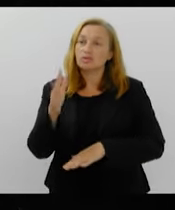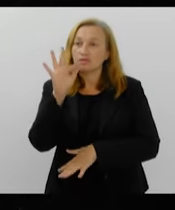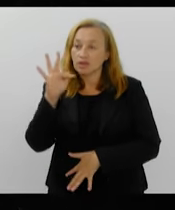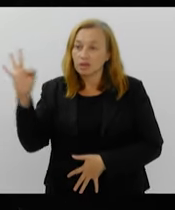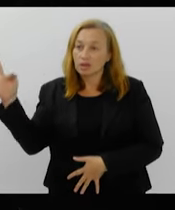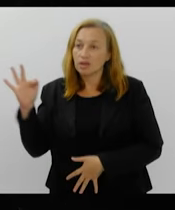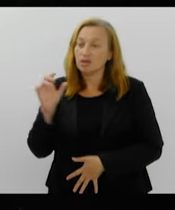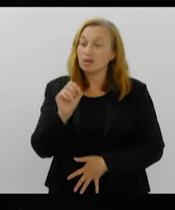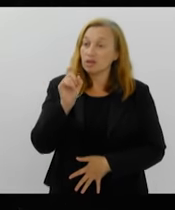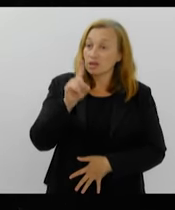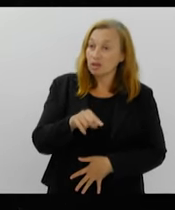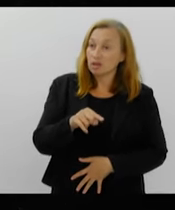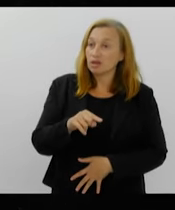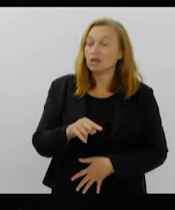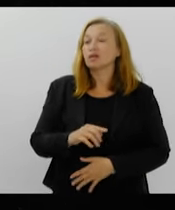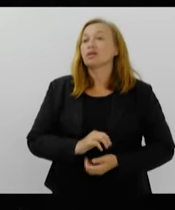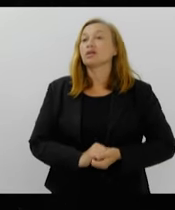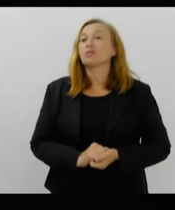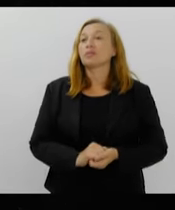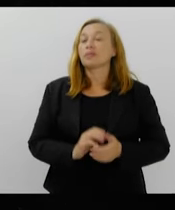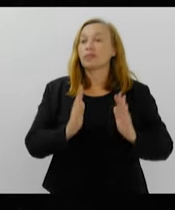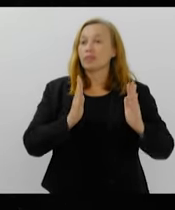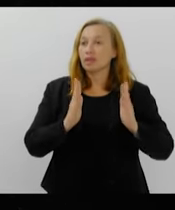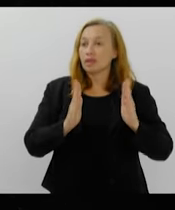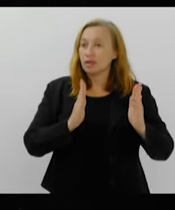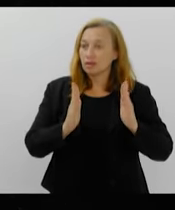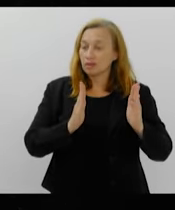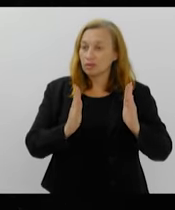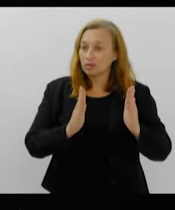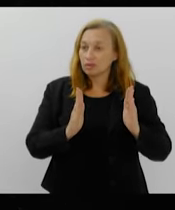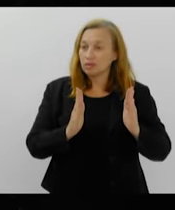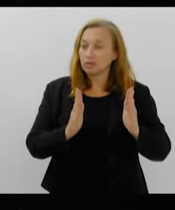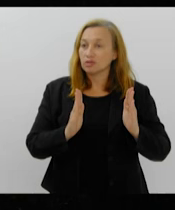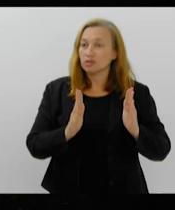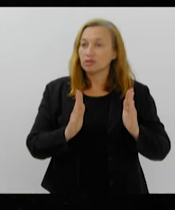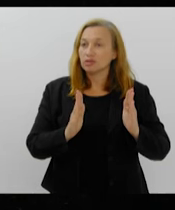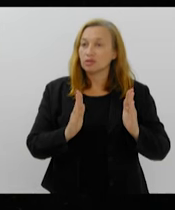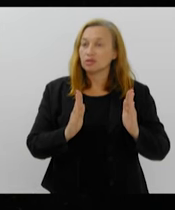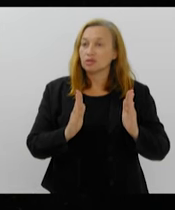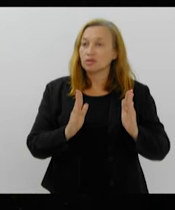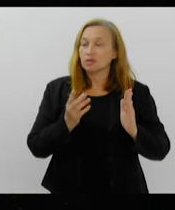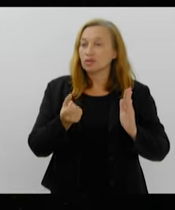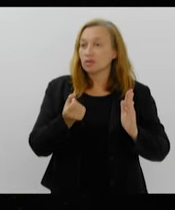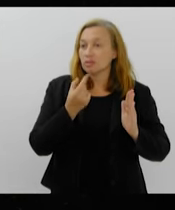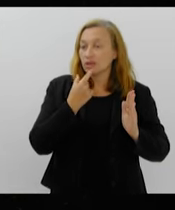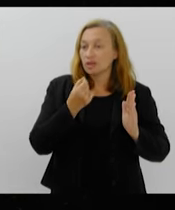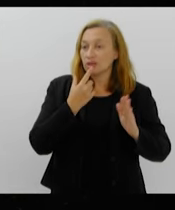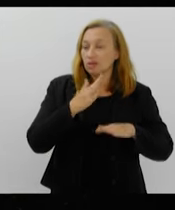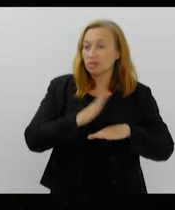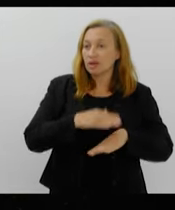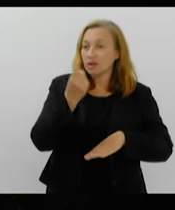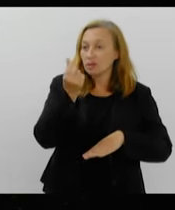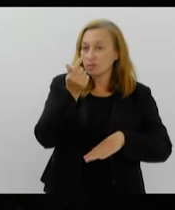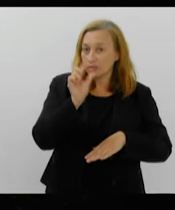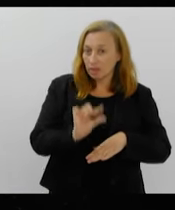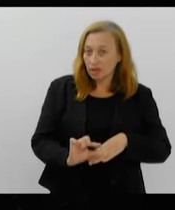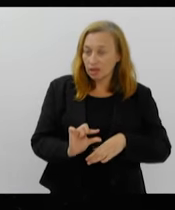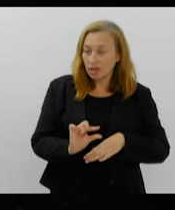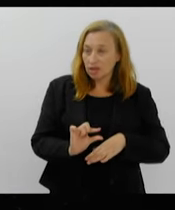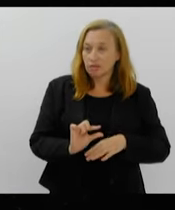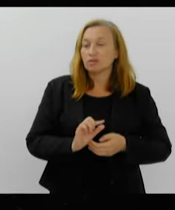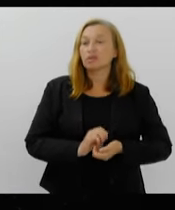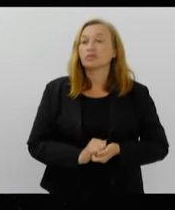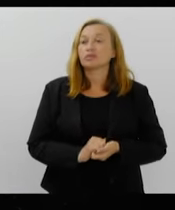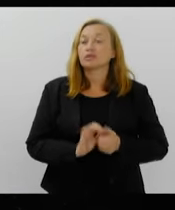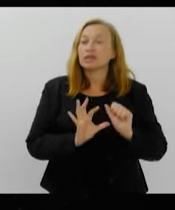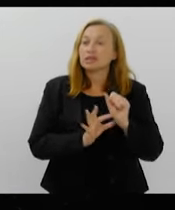é uma Medida Provisória para poder garantir medicamento mais barato ou seja